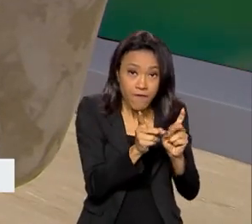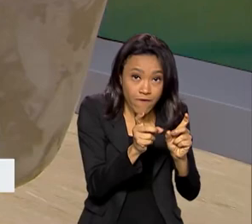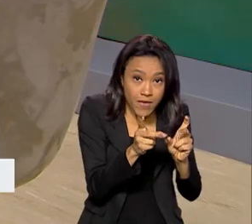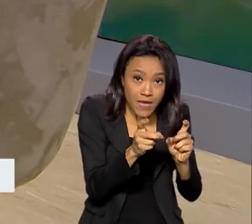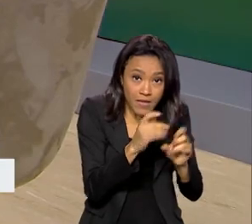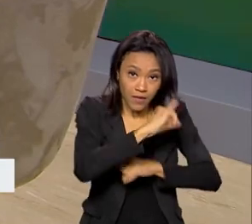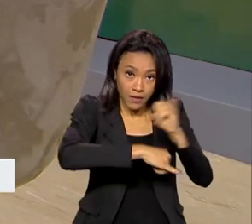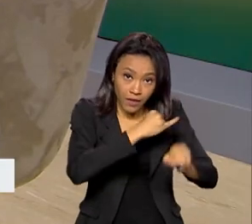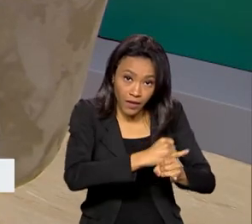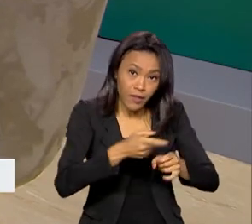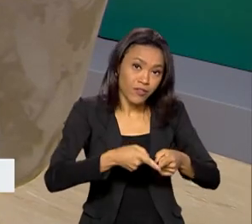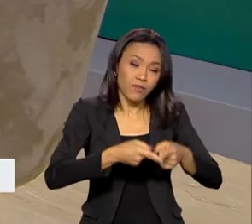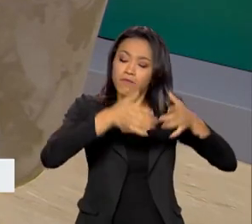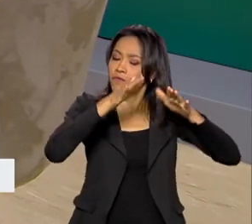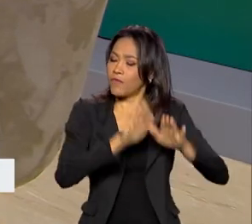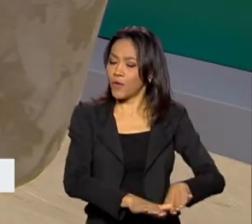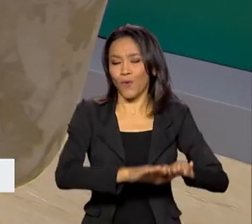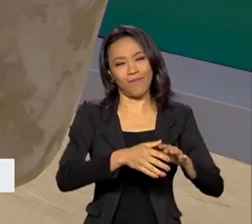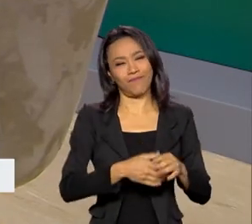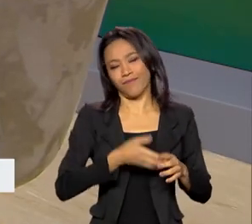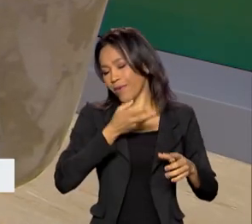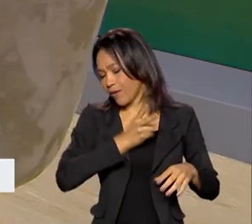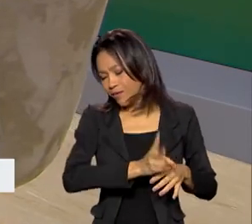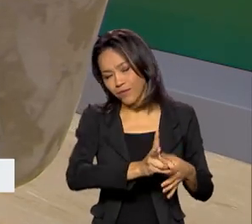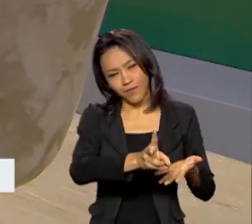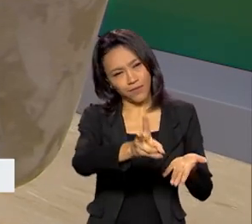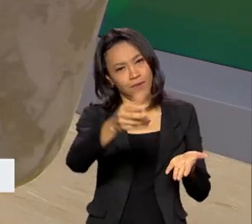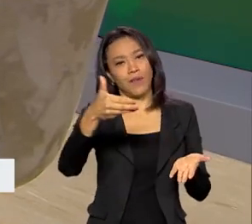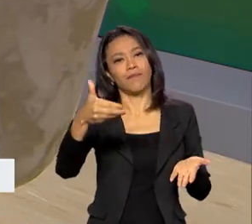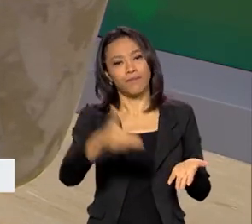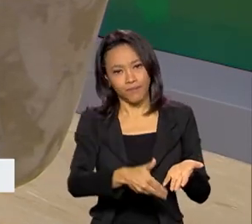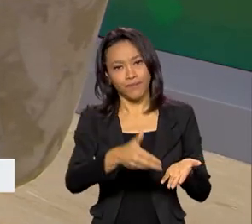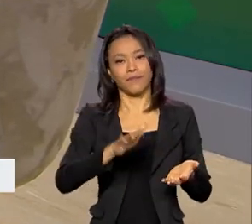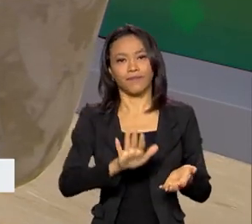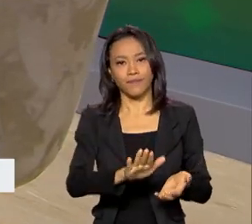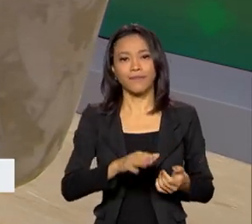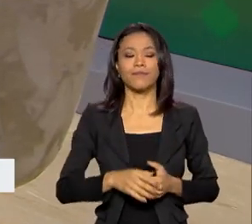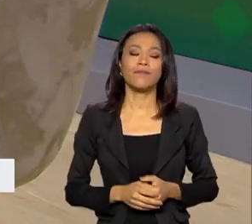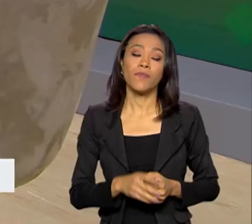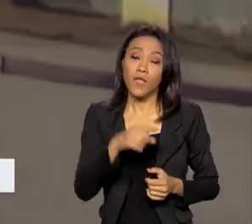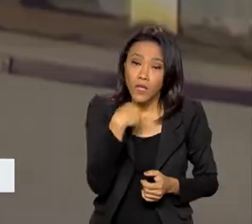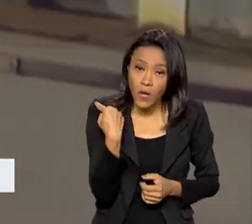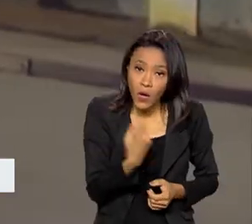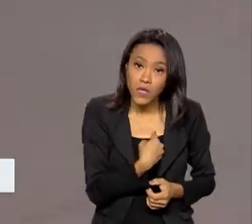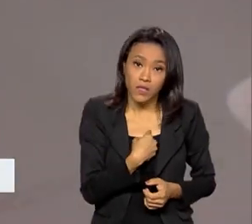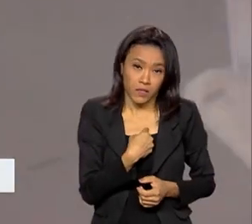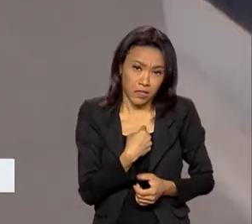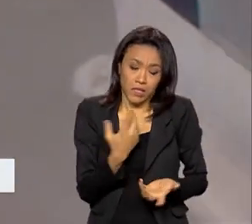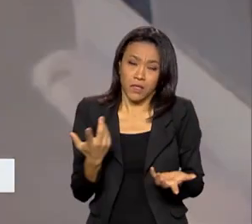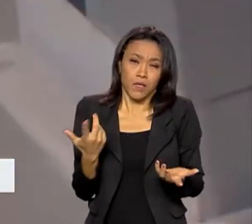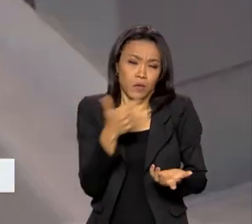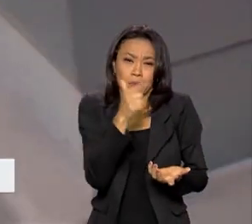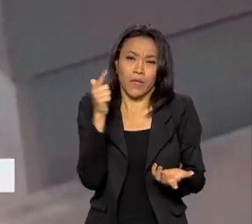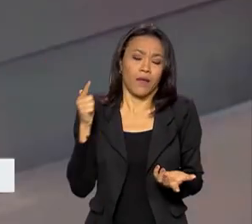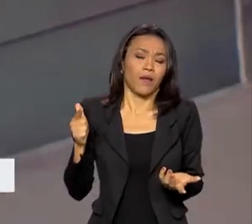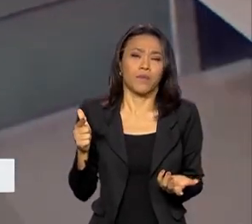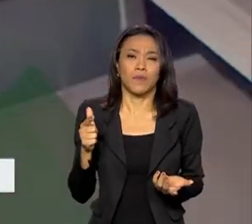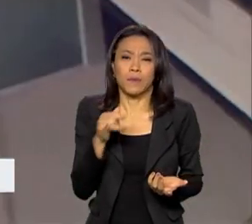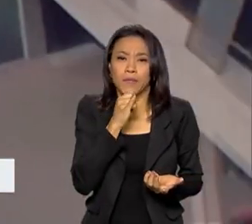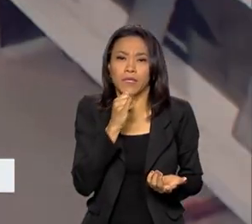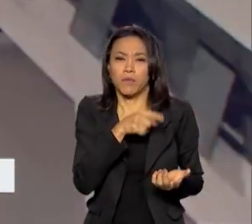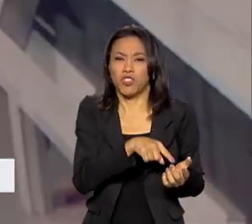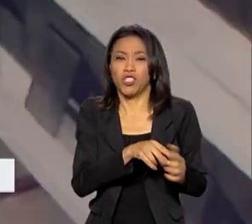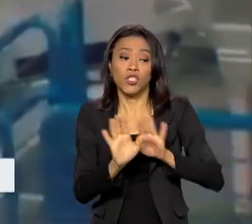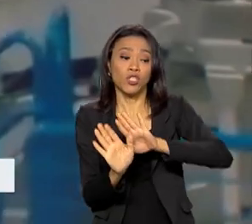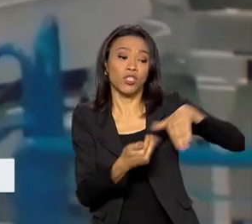que chegou definitivamente, inquestionavelmente, para ficar. Nós não temos nenhuma previsão de